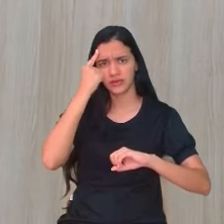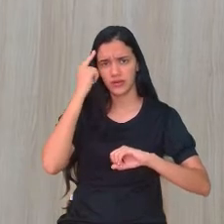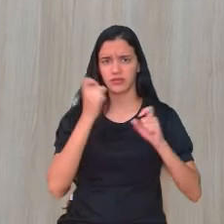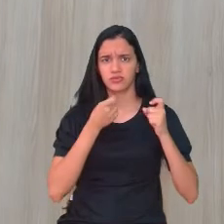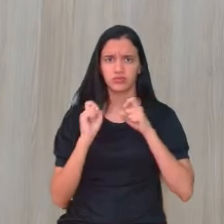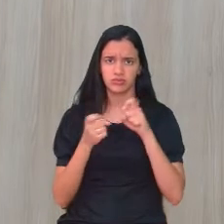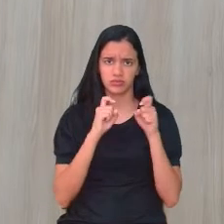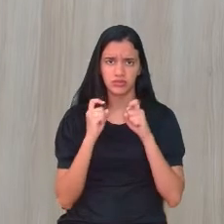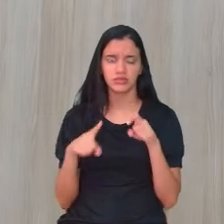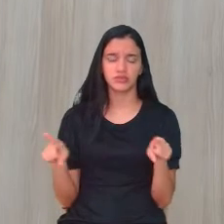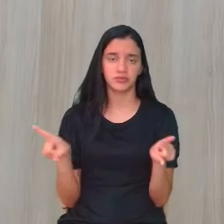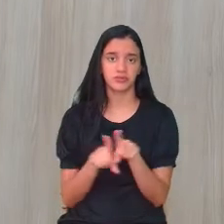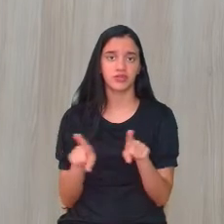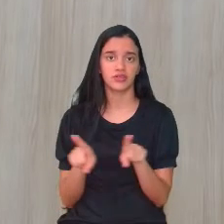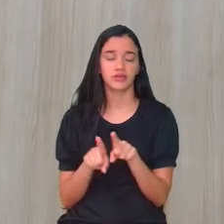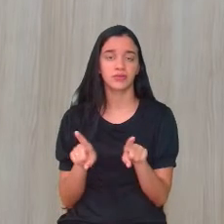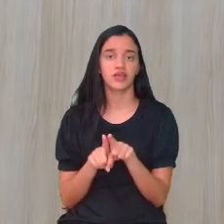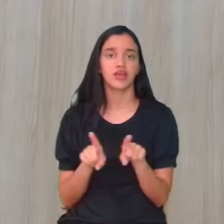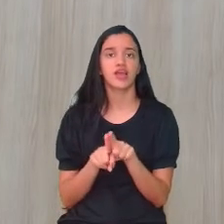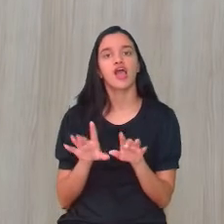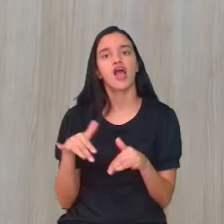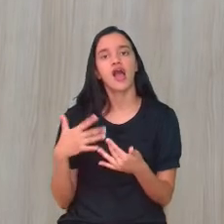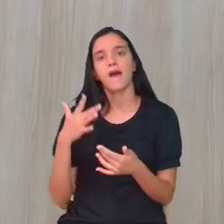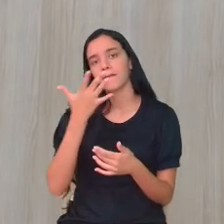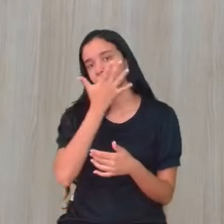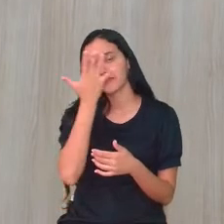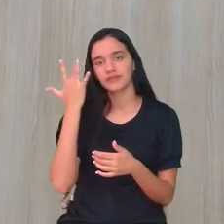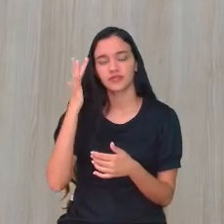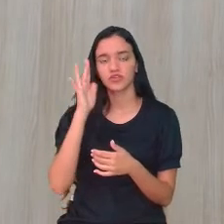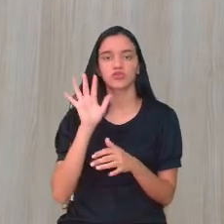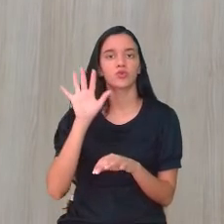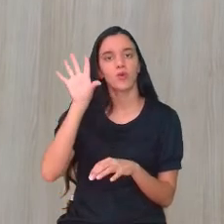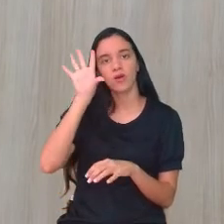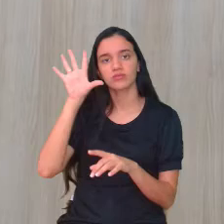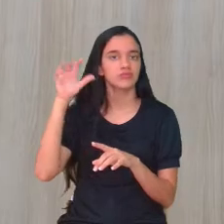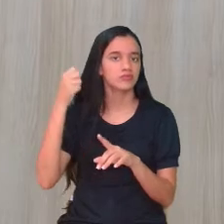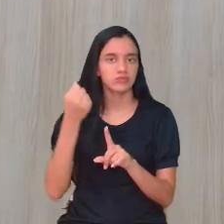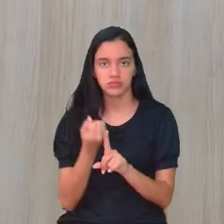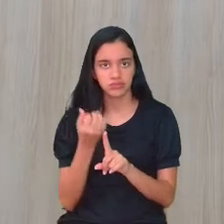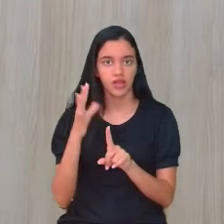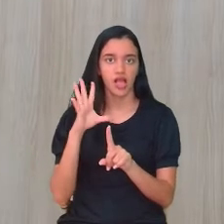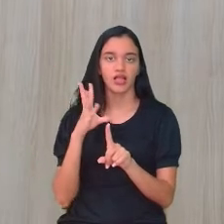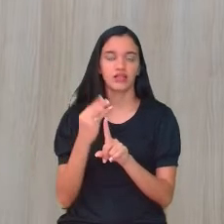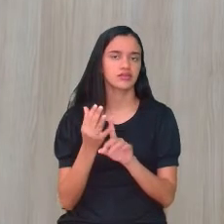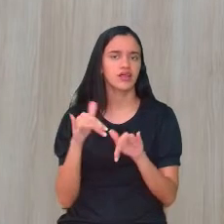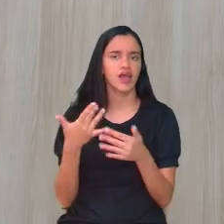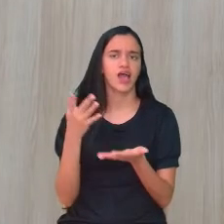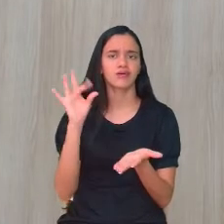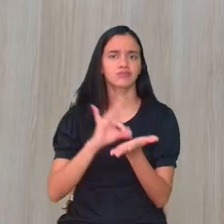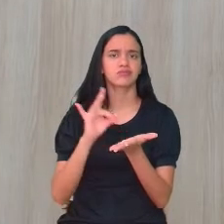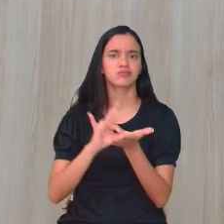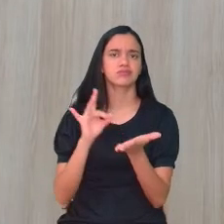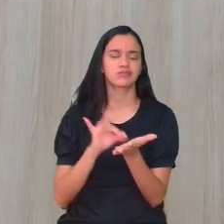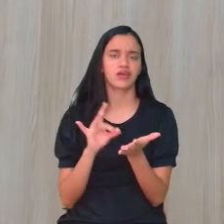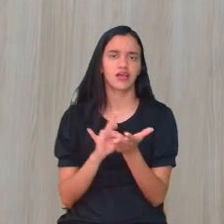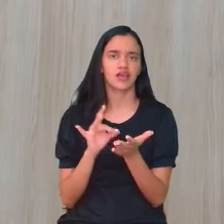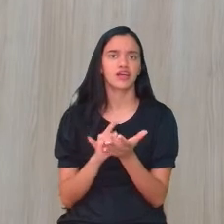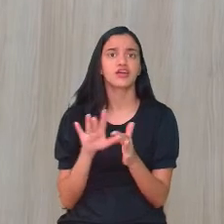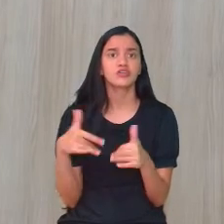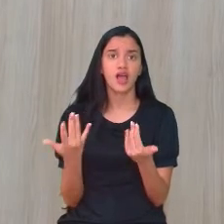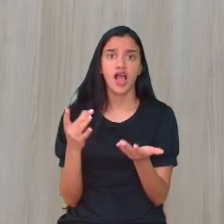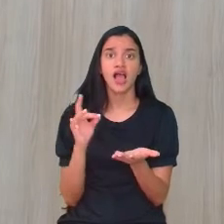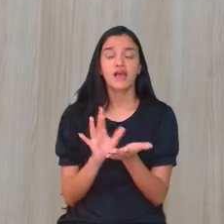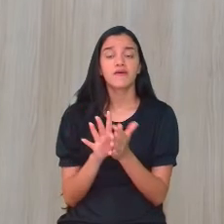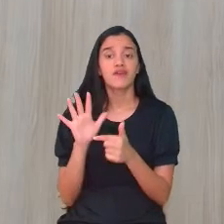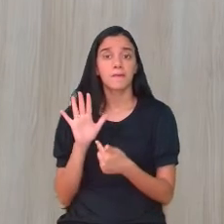crítico e o artista, ele é muito sensível à realidade. E ele vai expor a